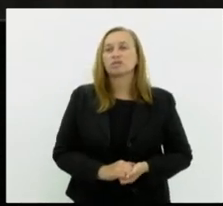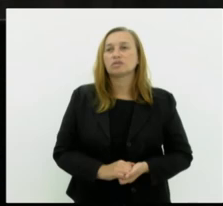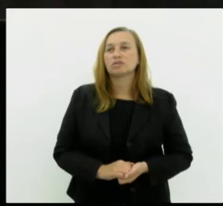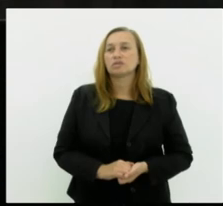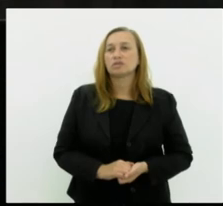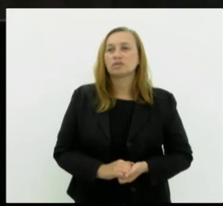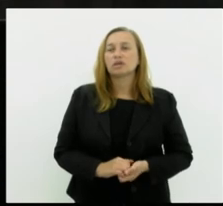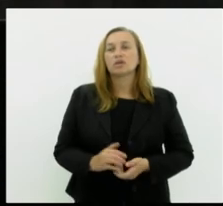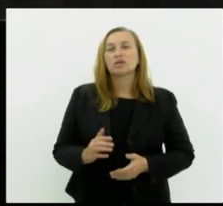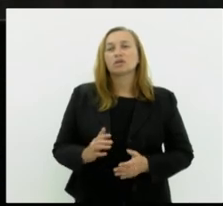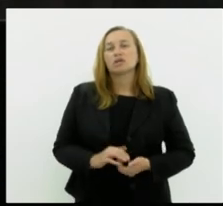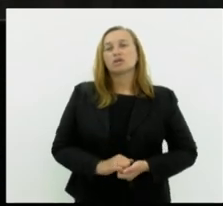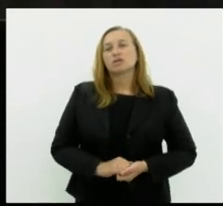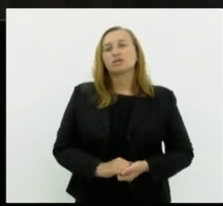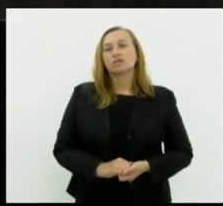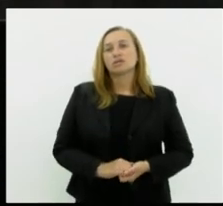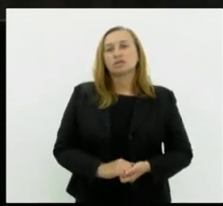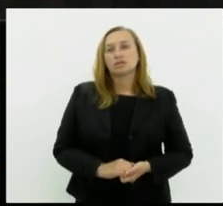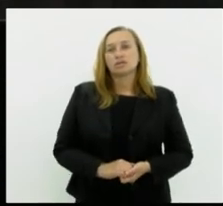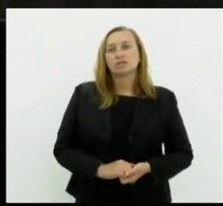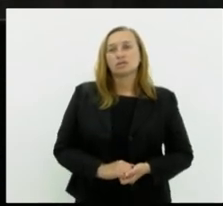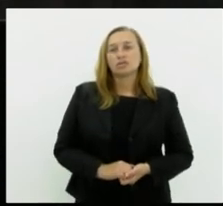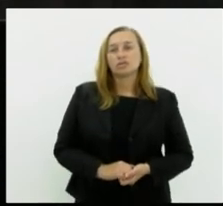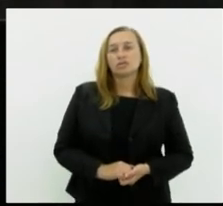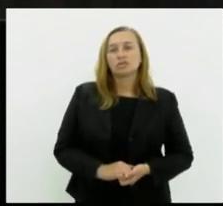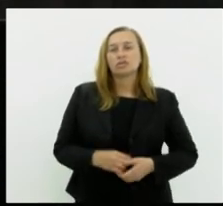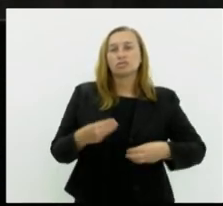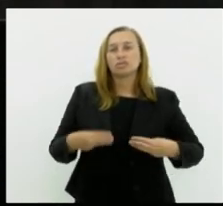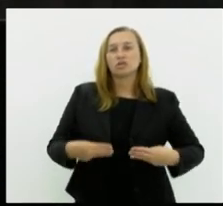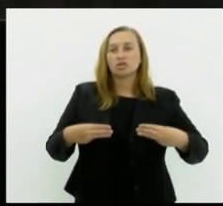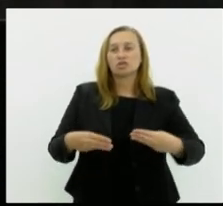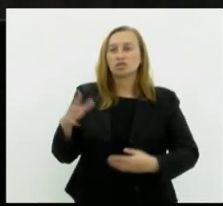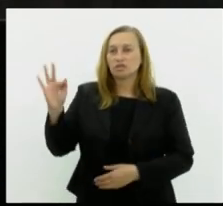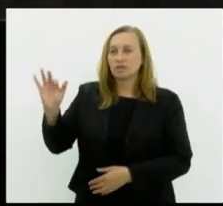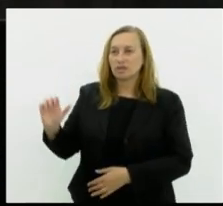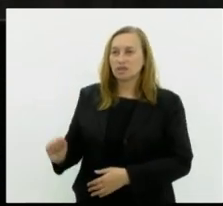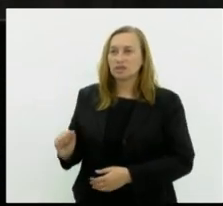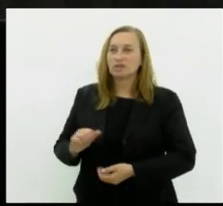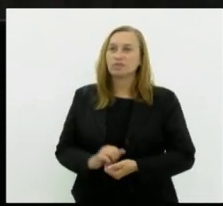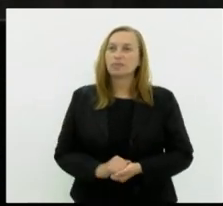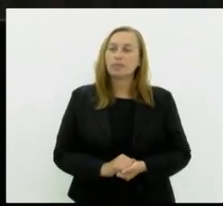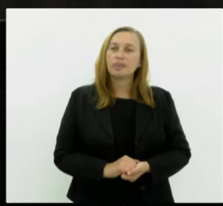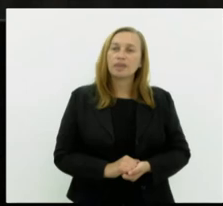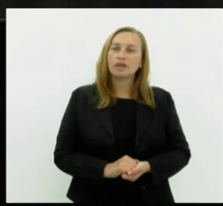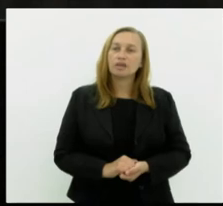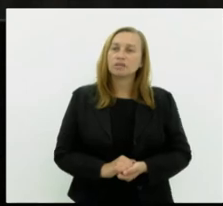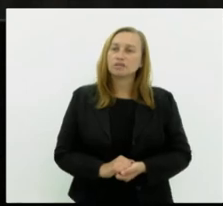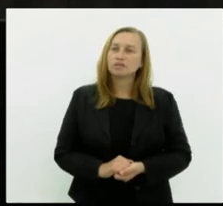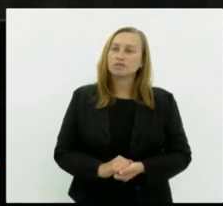na época que era intervenor, na época que era ministro da Fazenda, o então,